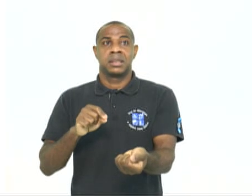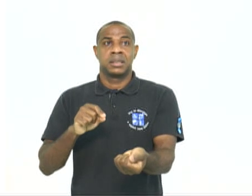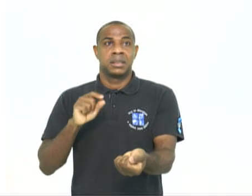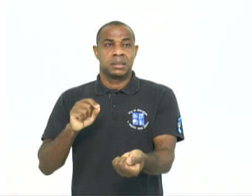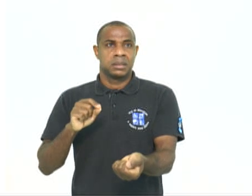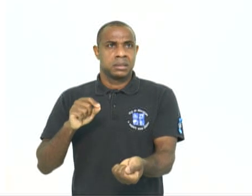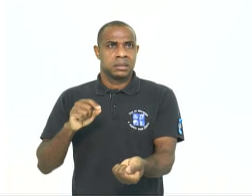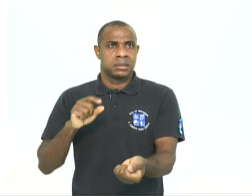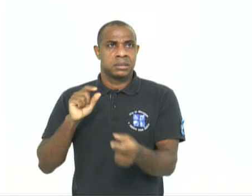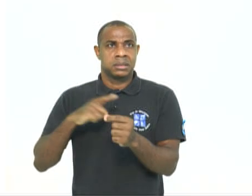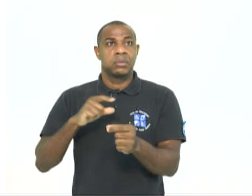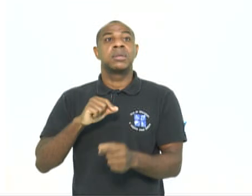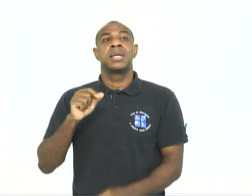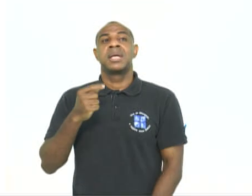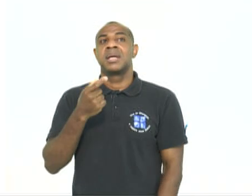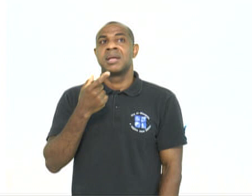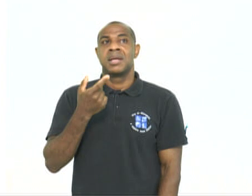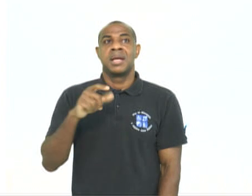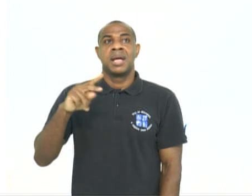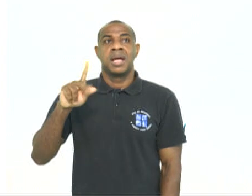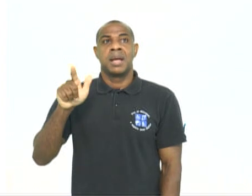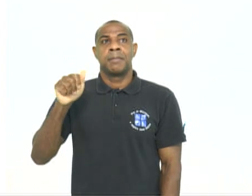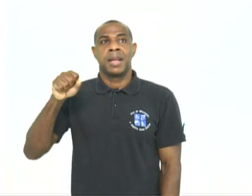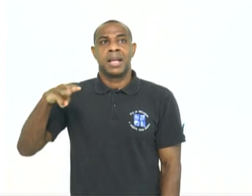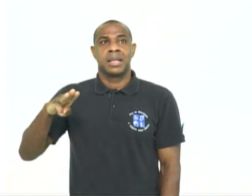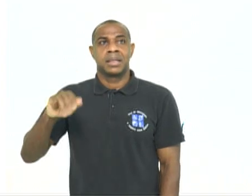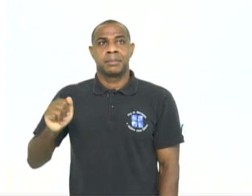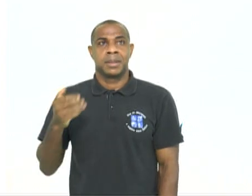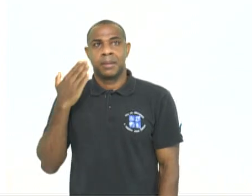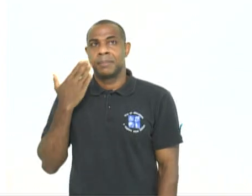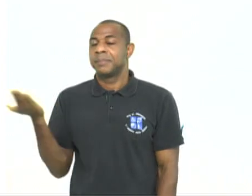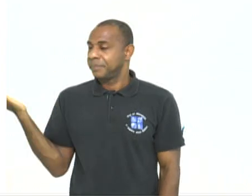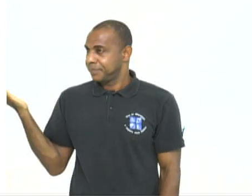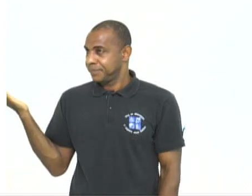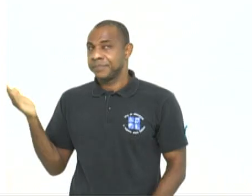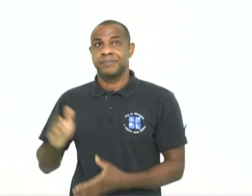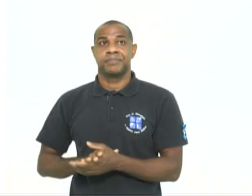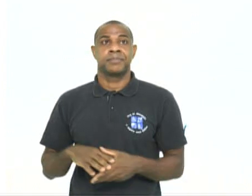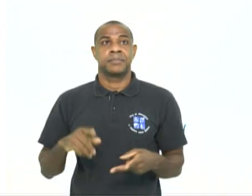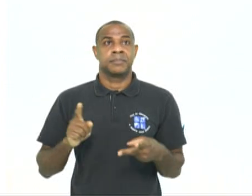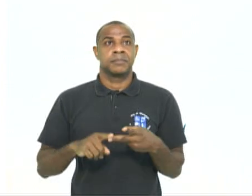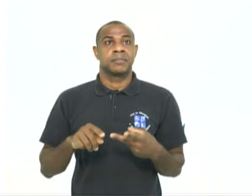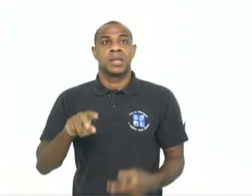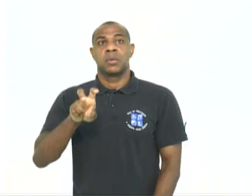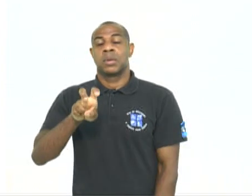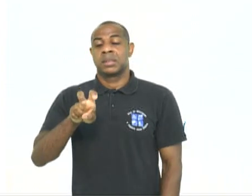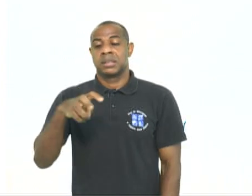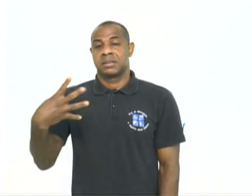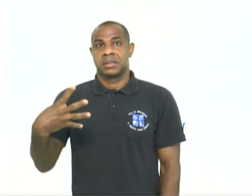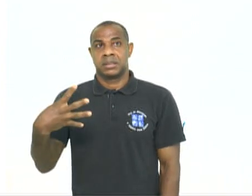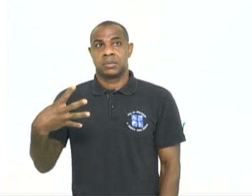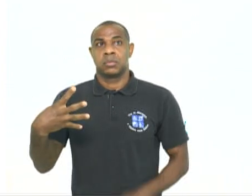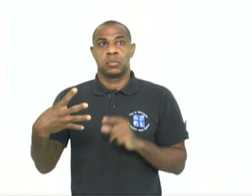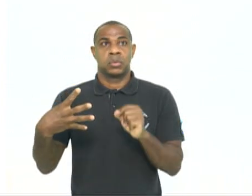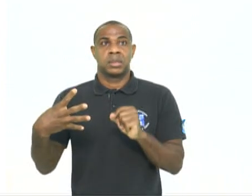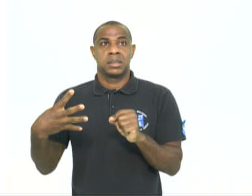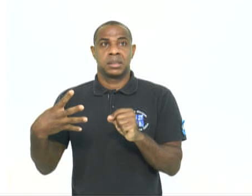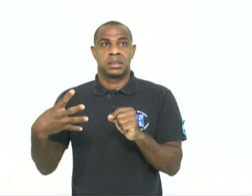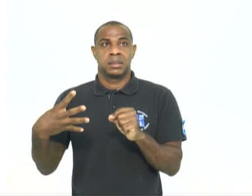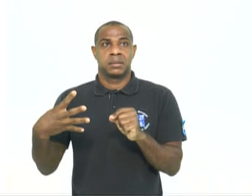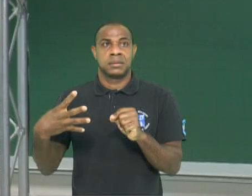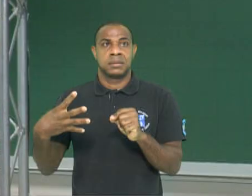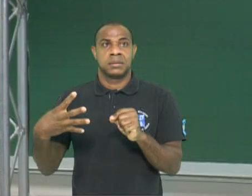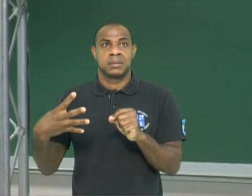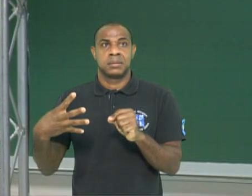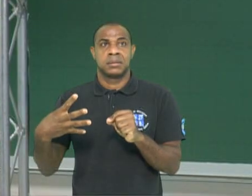matriz extracelular líquida. E 45% é de células e elementos figurados, considerando lá as